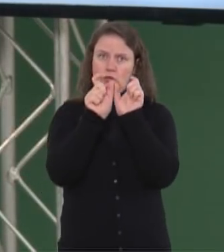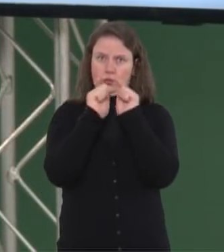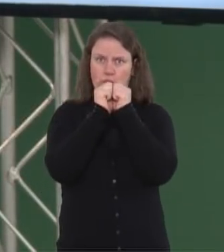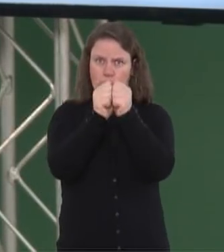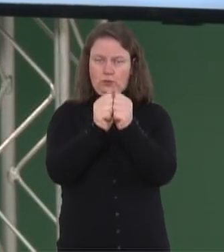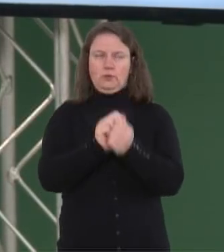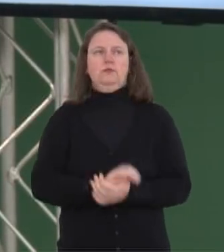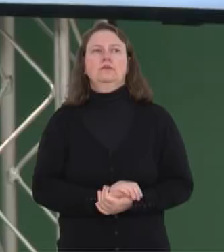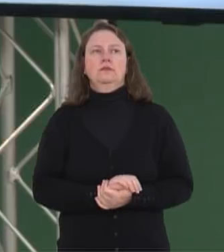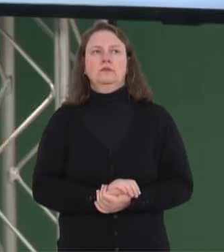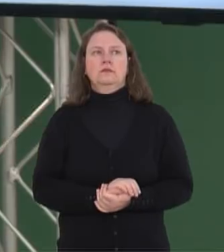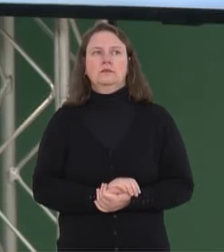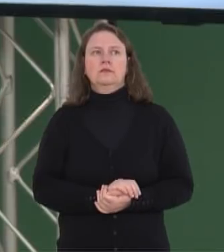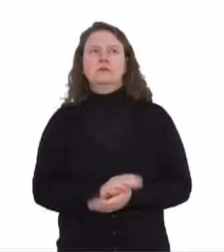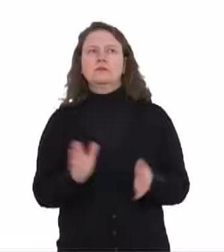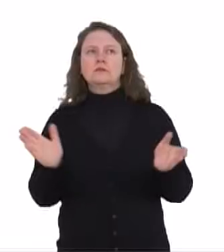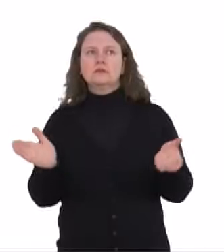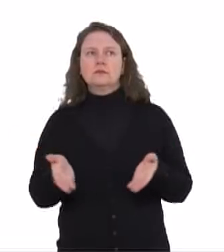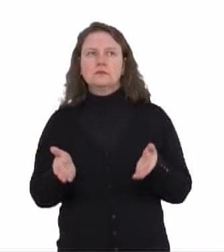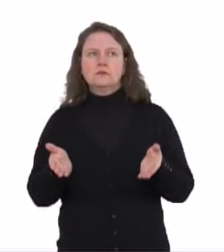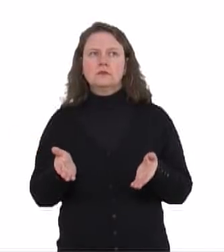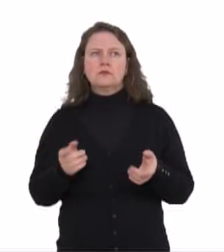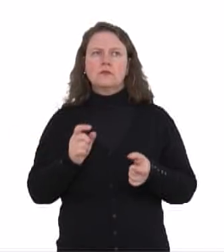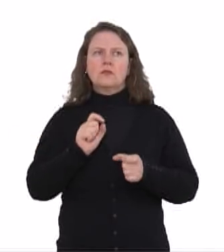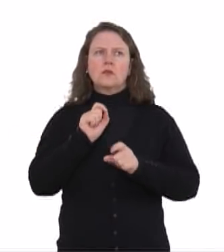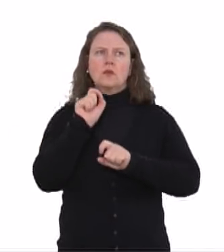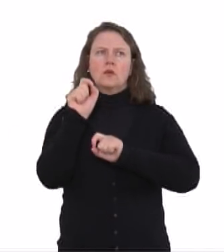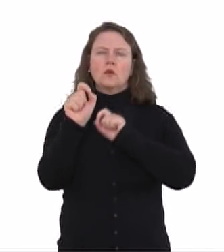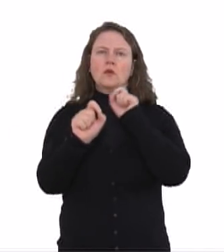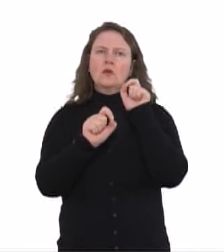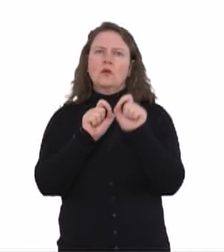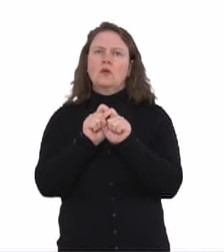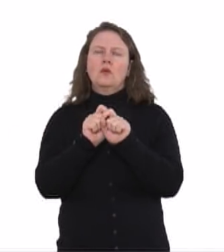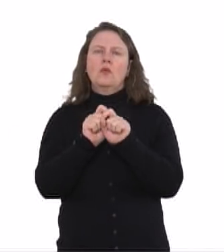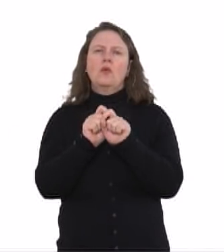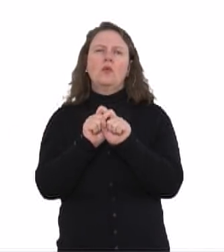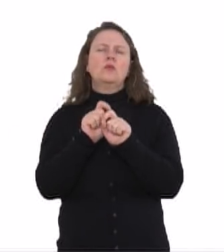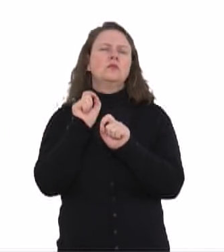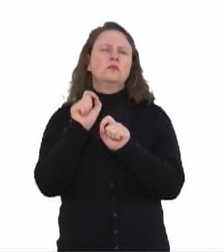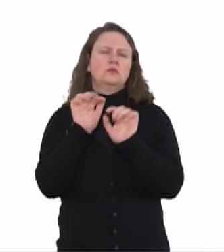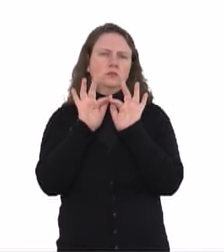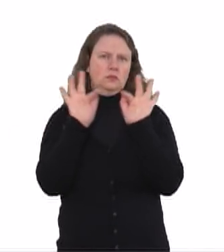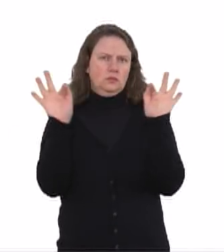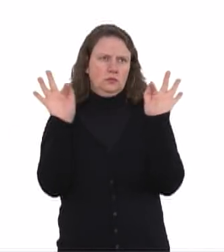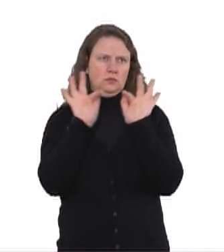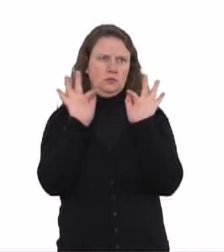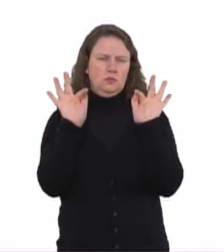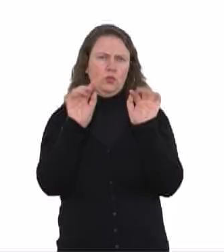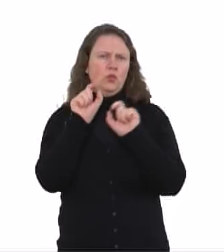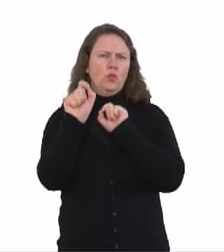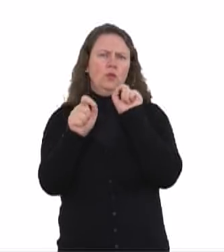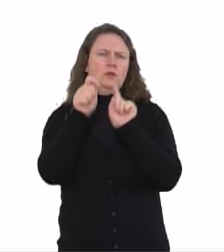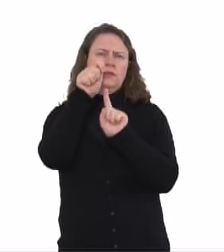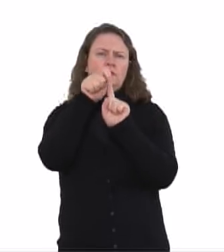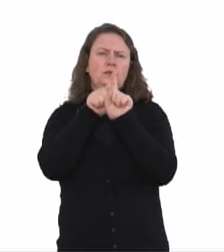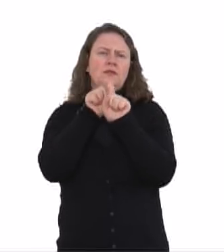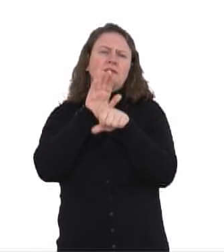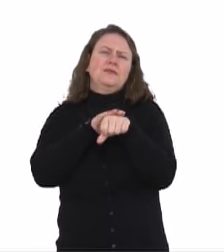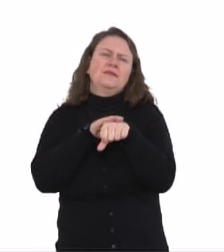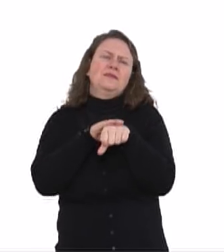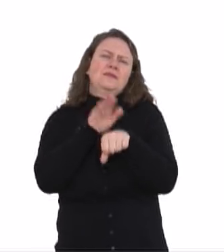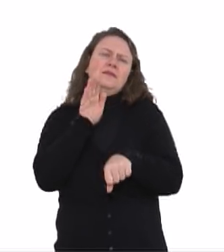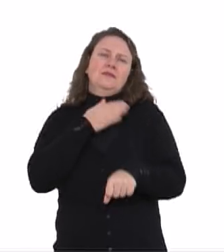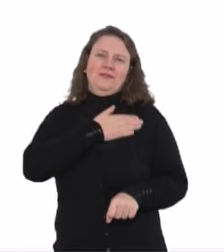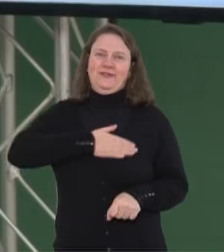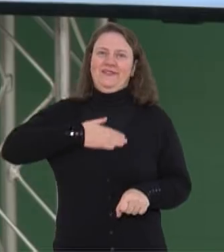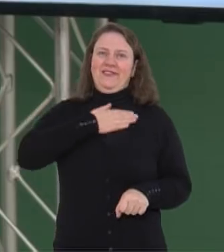à segunda questão. What is your favorite month of the year? Qual é o seu mês favorito do ano?